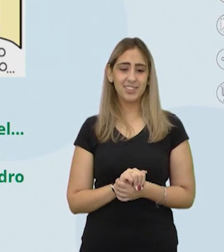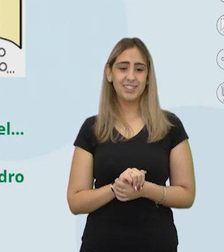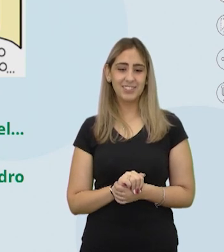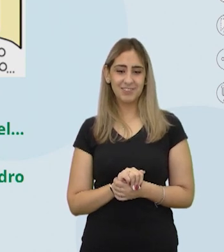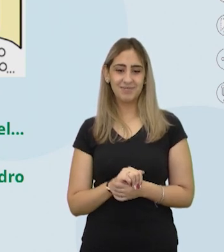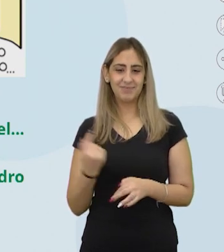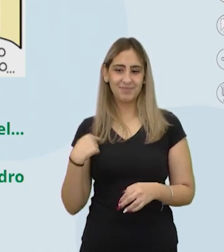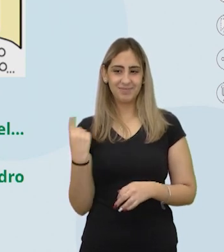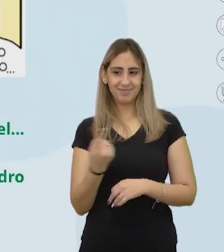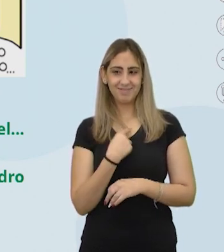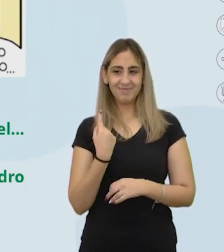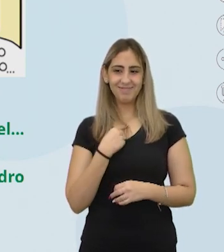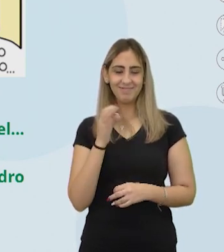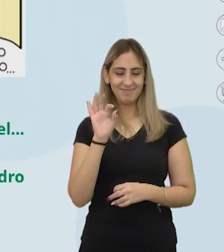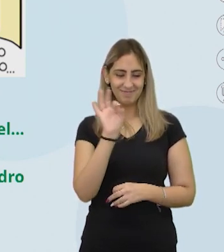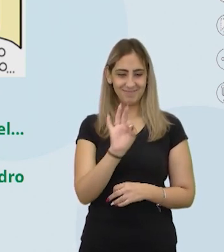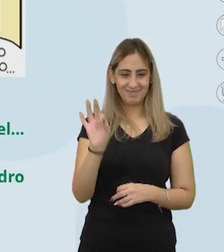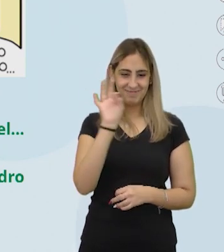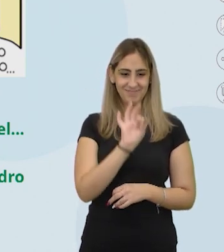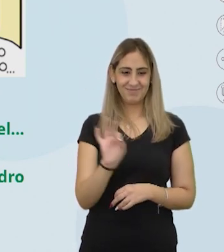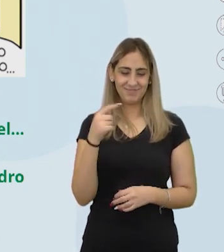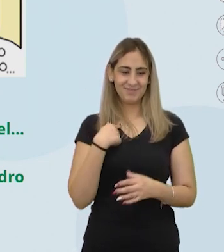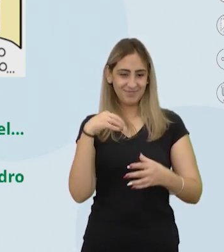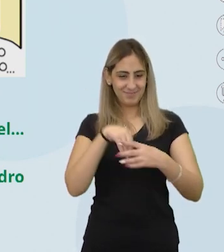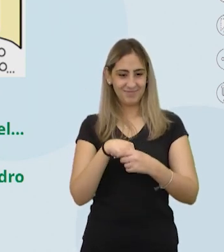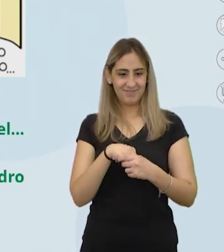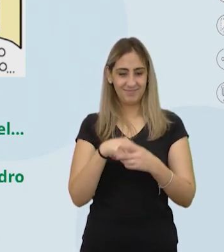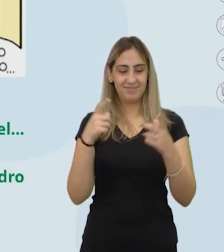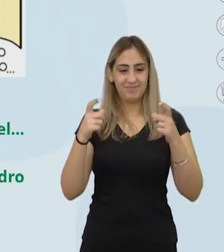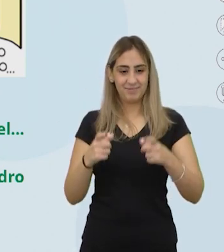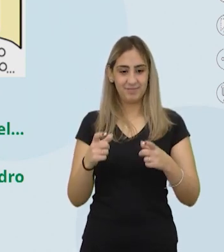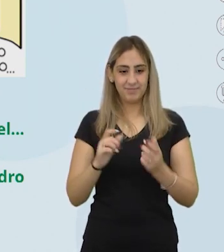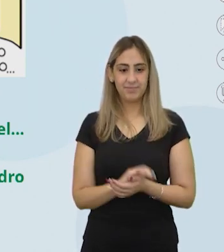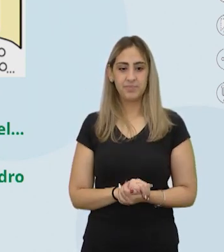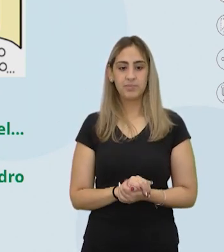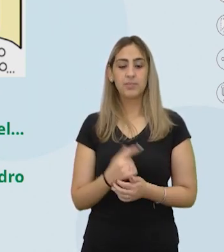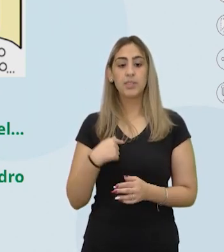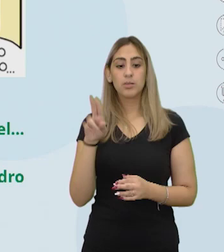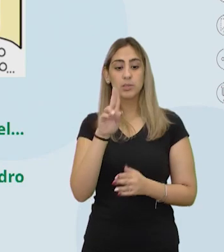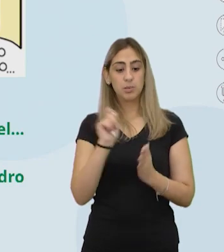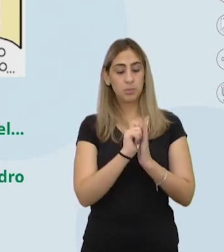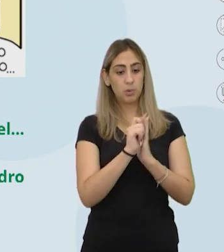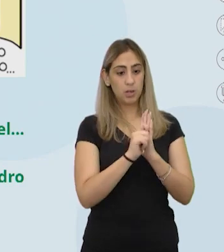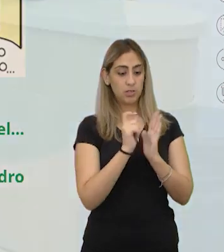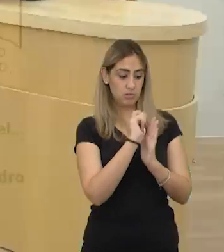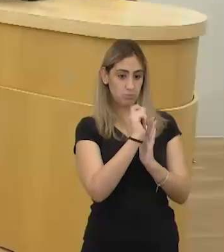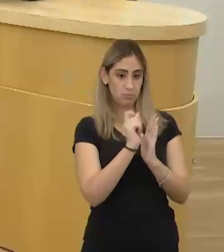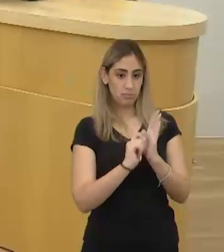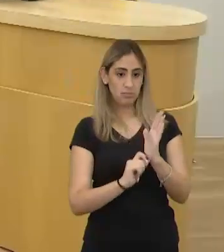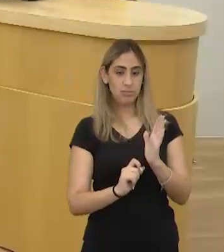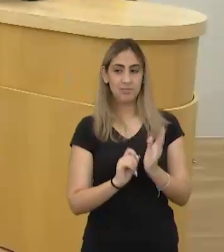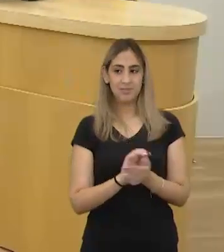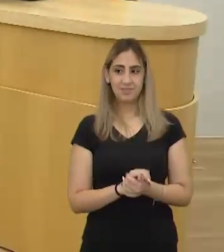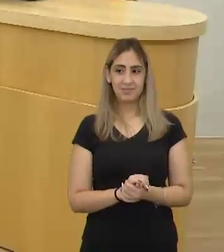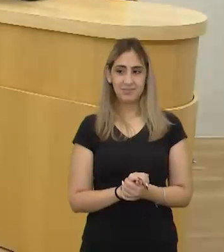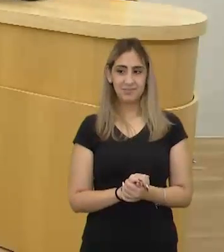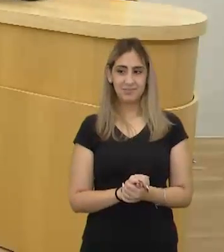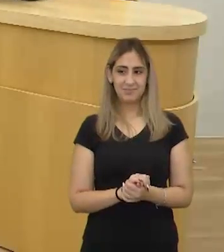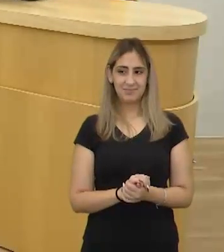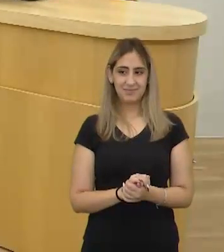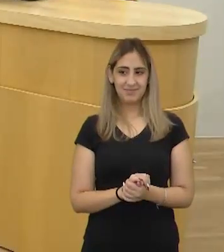e estamos, né? Porque somos insetos e estamos, e eu tô usando a borracha para escrever, que fenômeno. É aqui